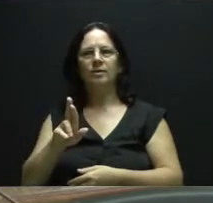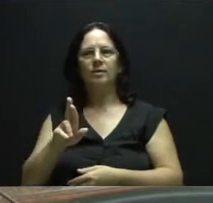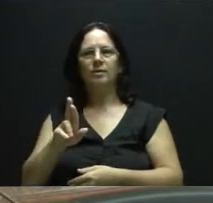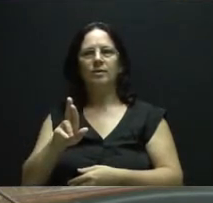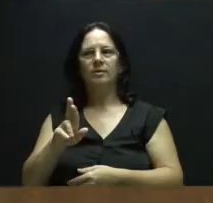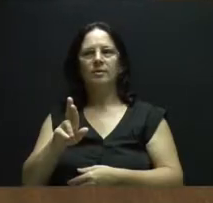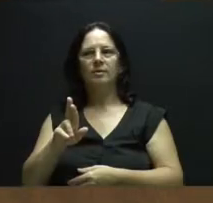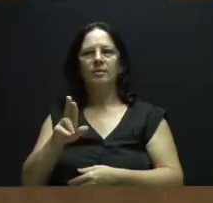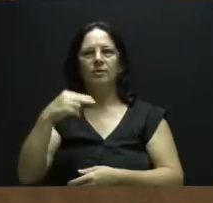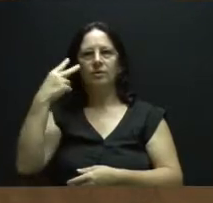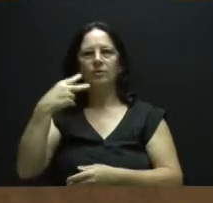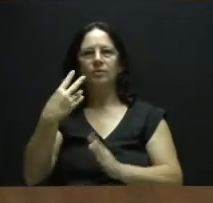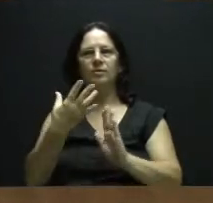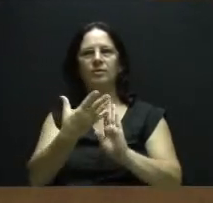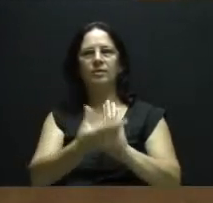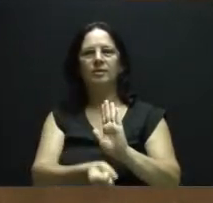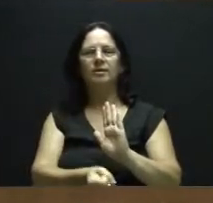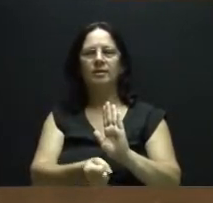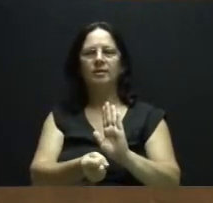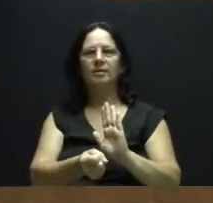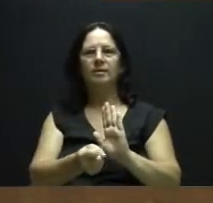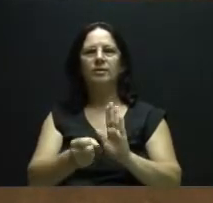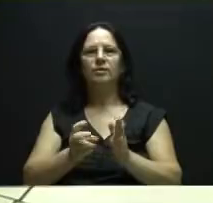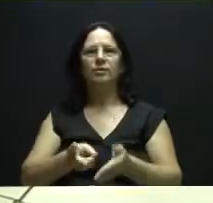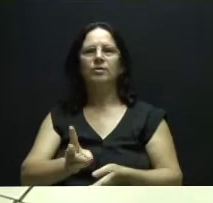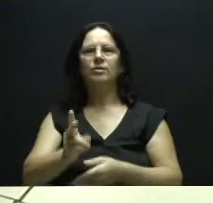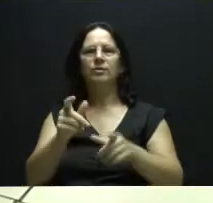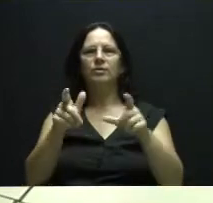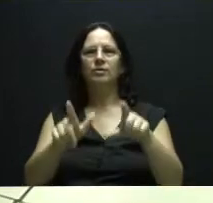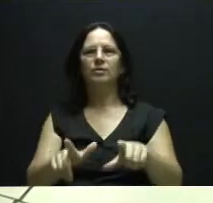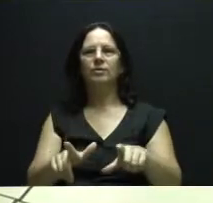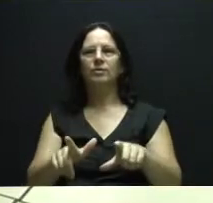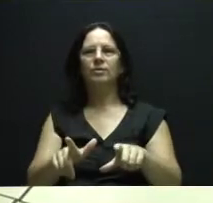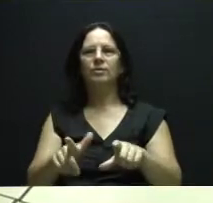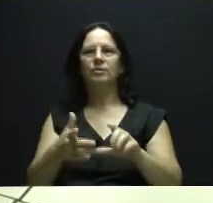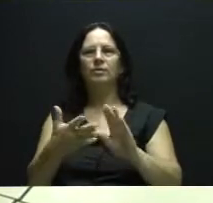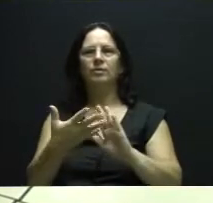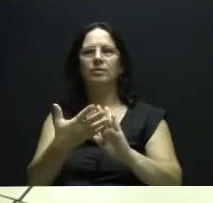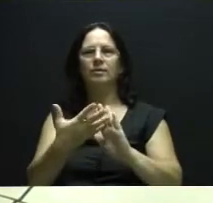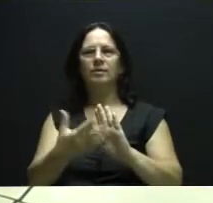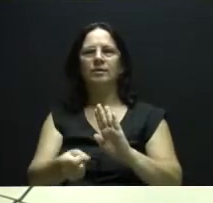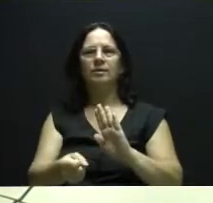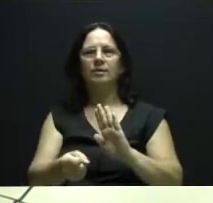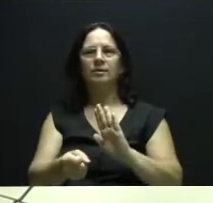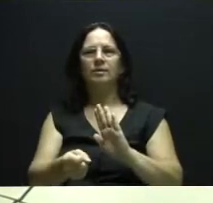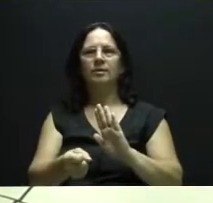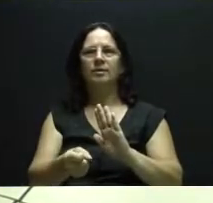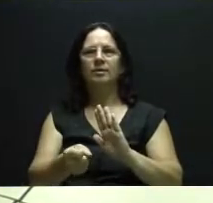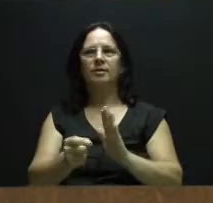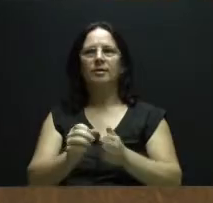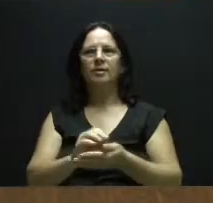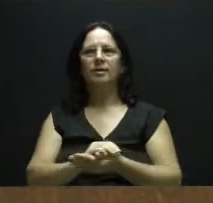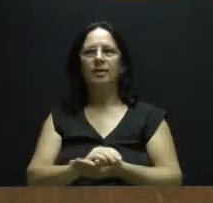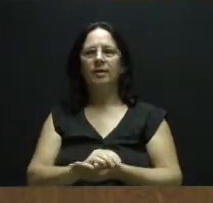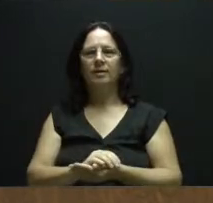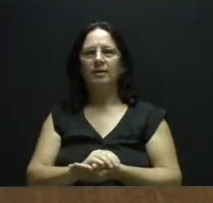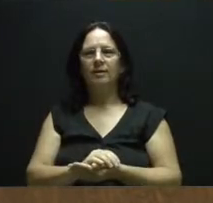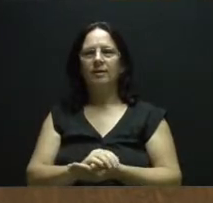os vereadores que forem pela aprovação permaneça como se encontram aprovado